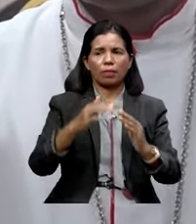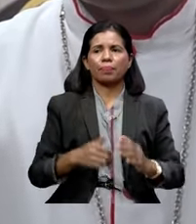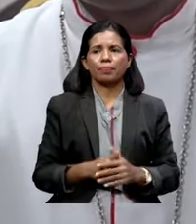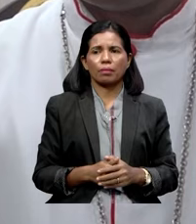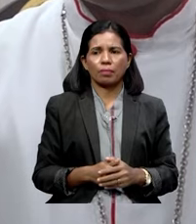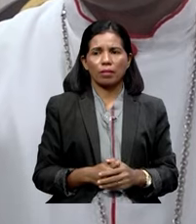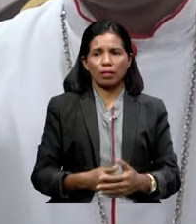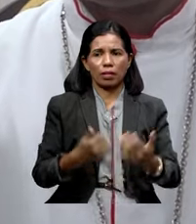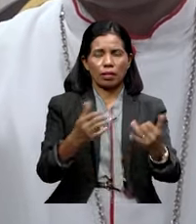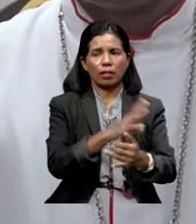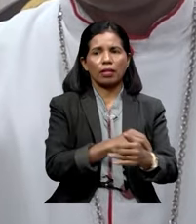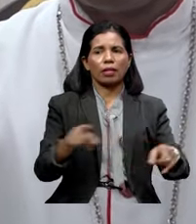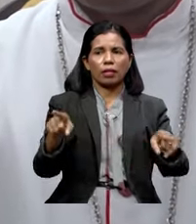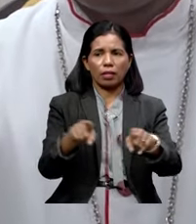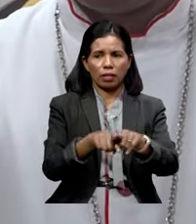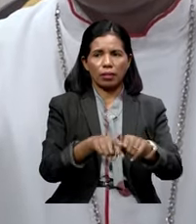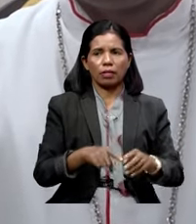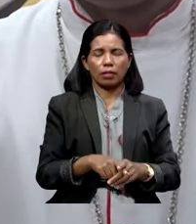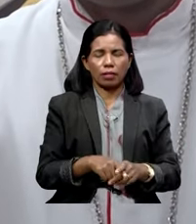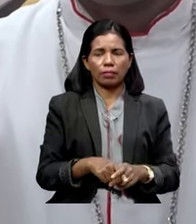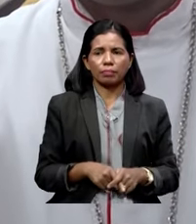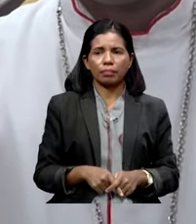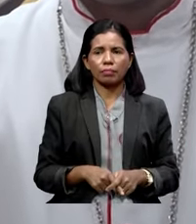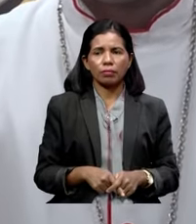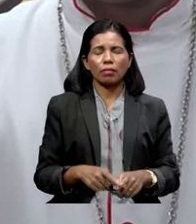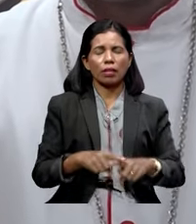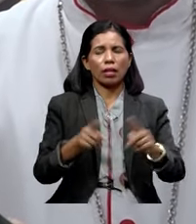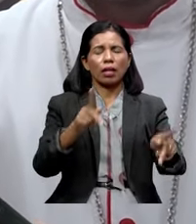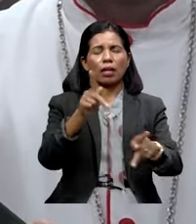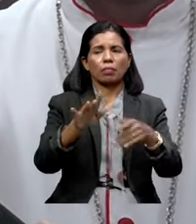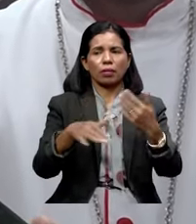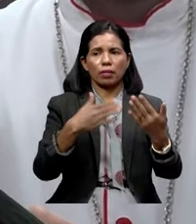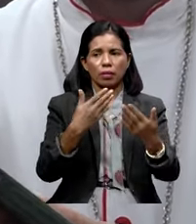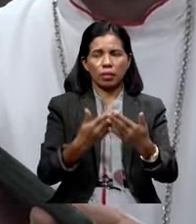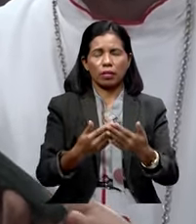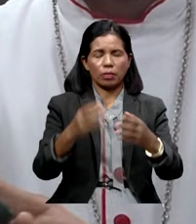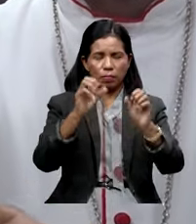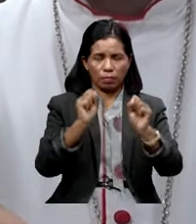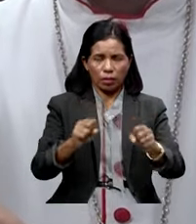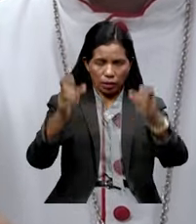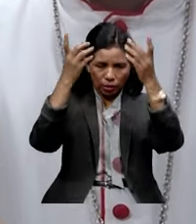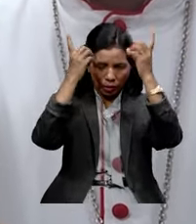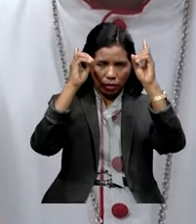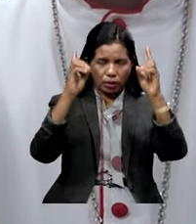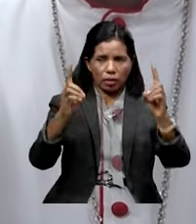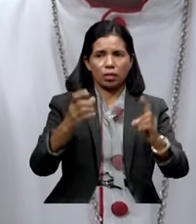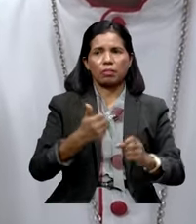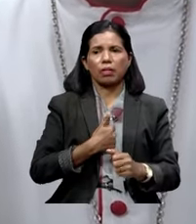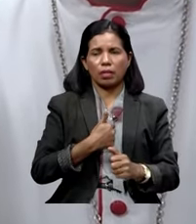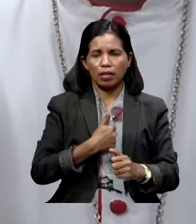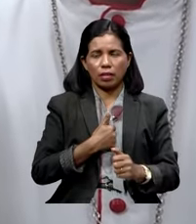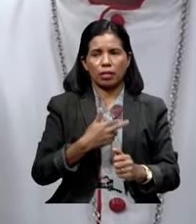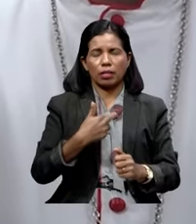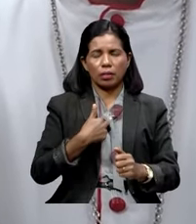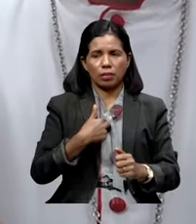a consulta popular, uma Kirané, minha costuma. Né, vê povo, né, para determinar, nini anrask, né, vou